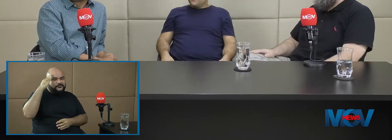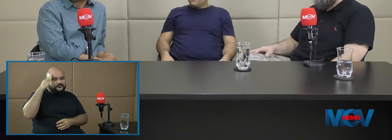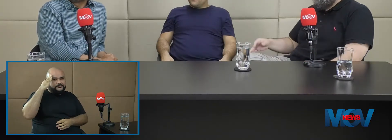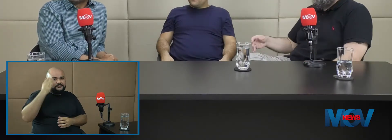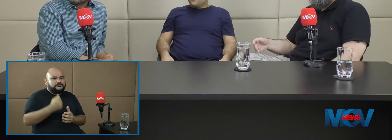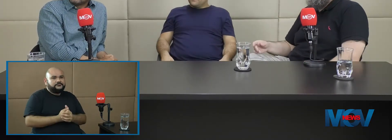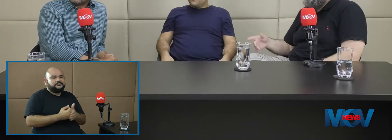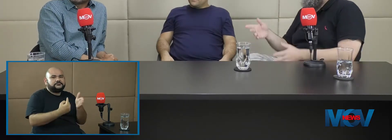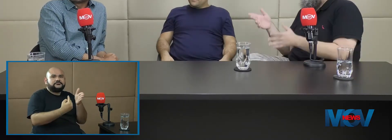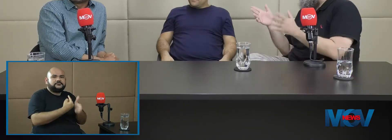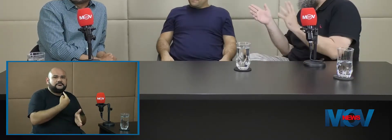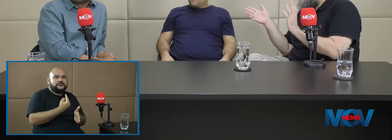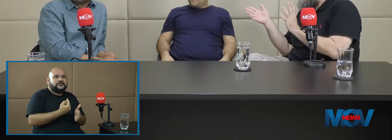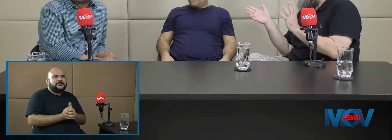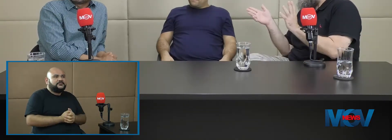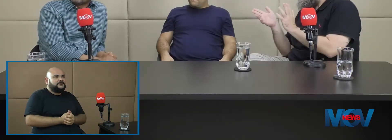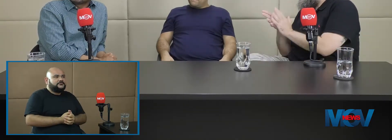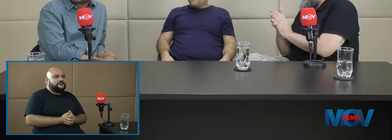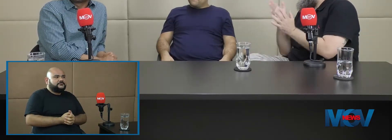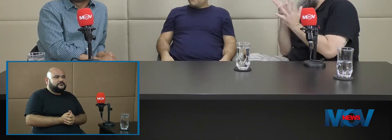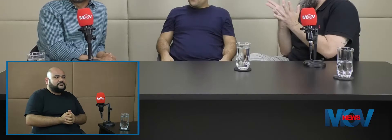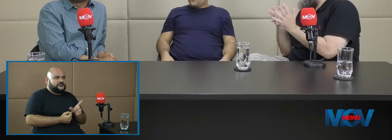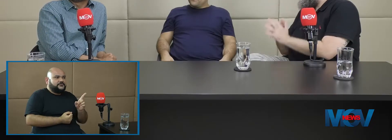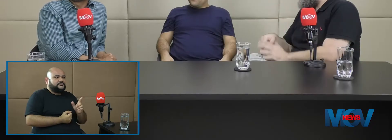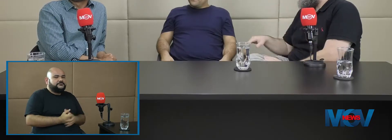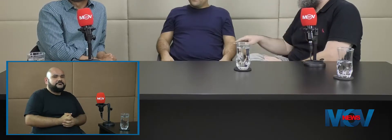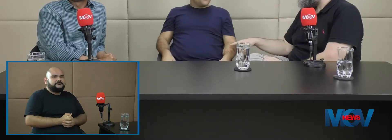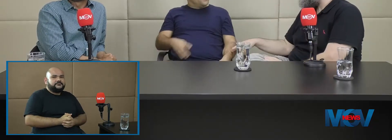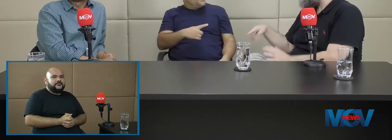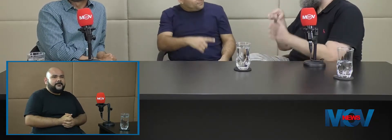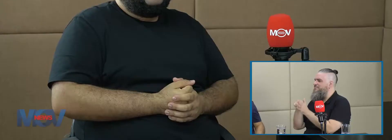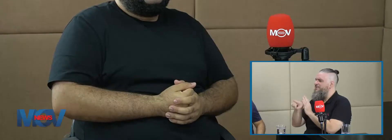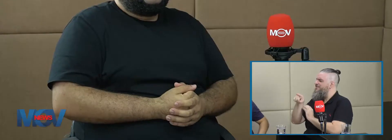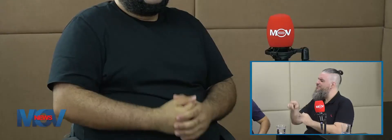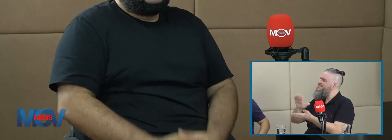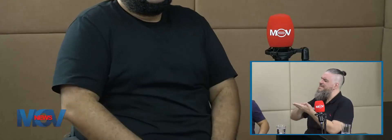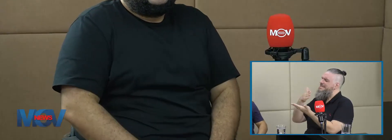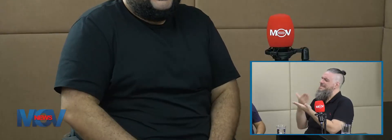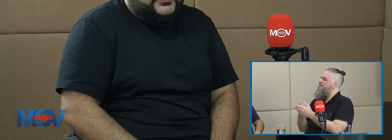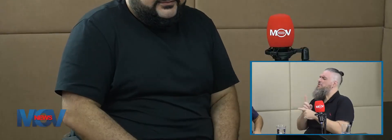que te levou a ser intérprete de sinais?